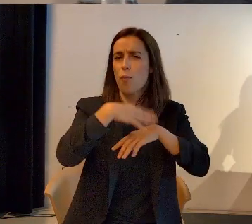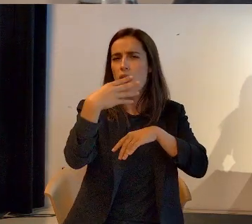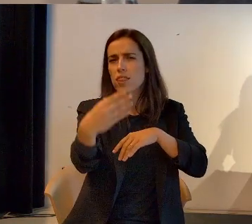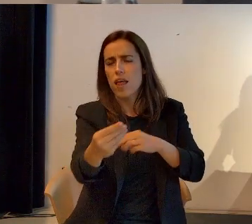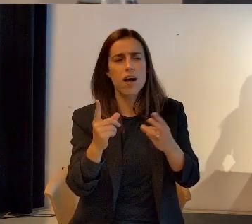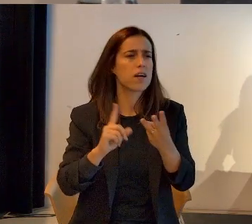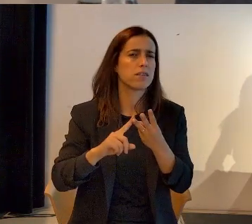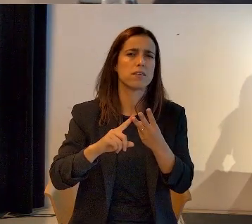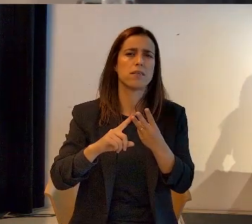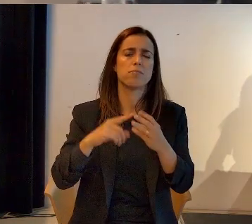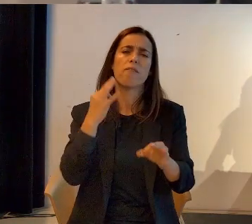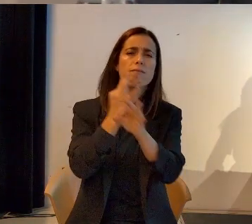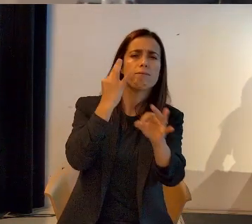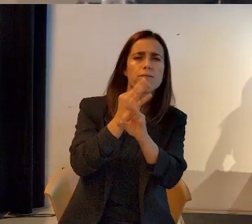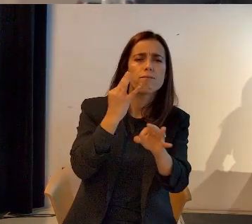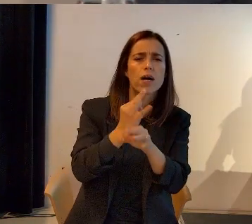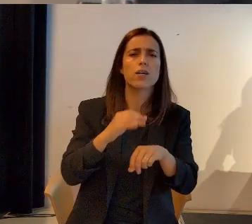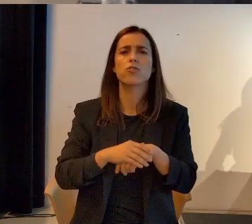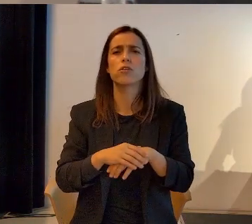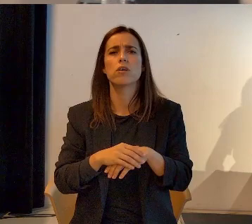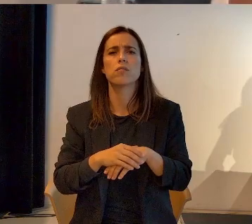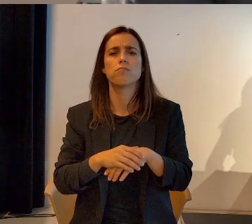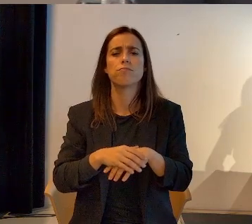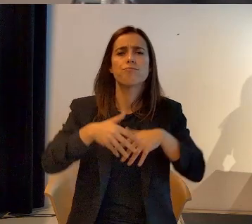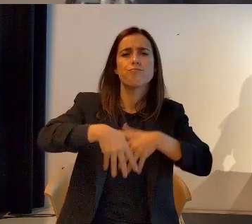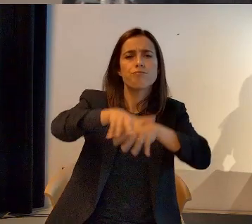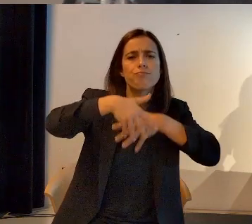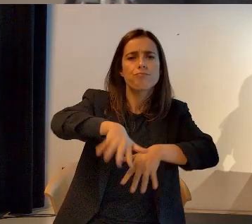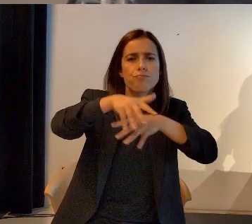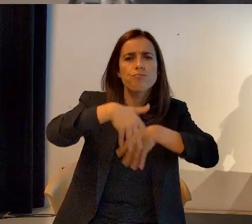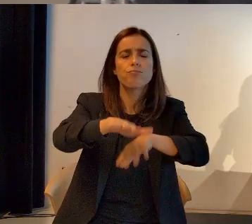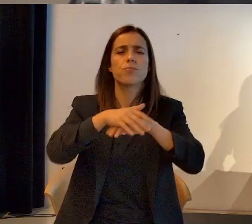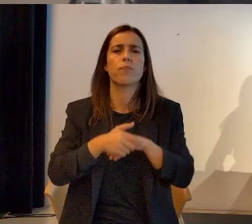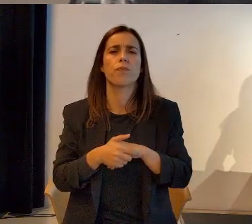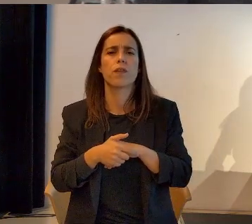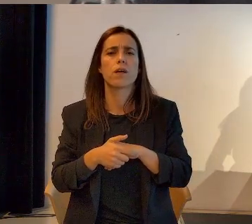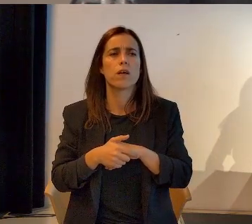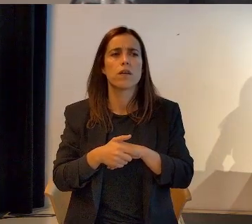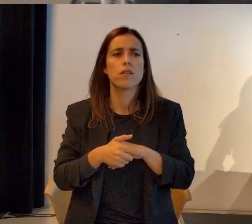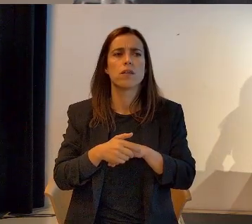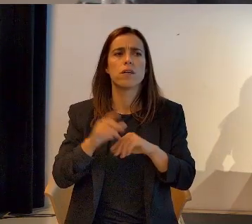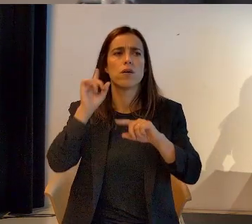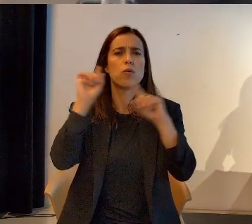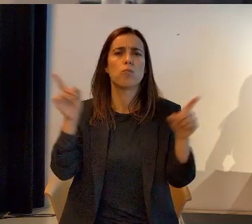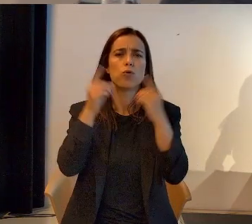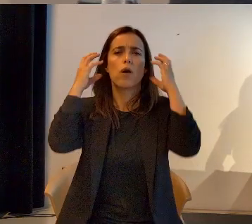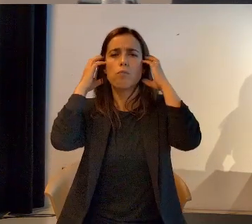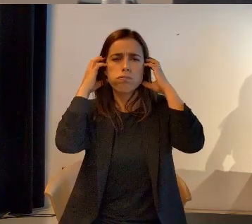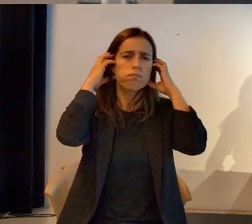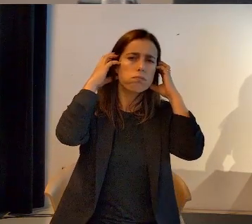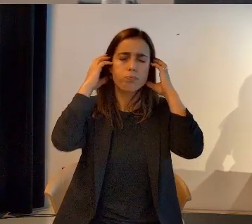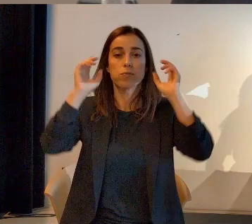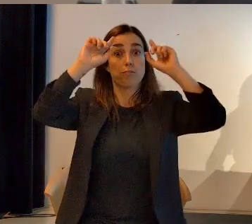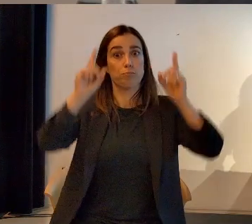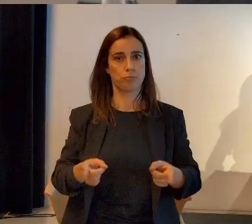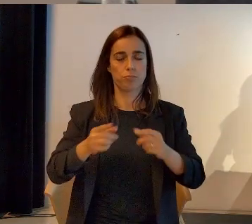Color Day, a Mete Pareira, a própria Silence Party, que começa já no dia 2, que é o pré-evento, digamos assim, do